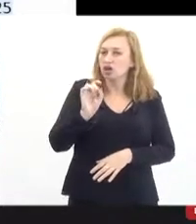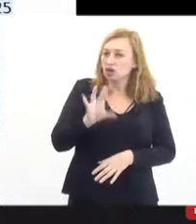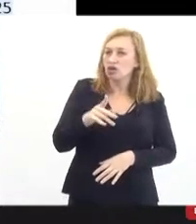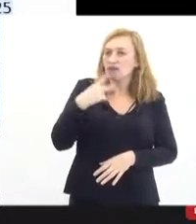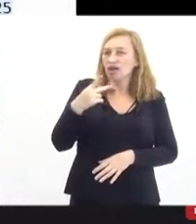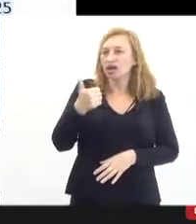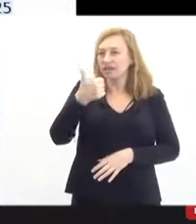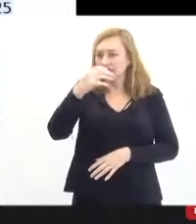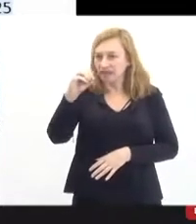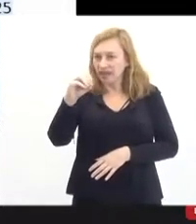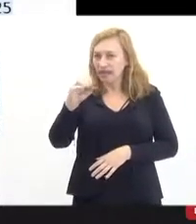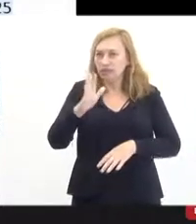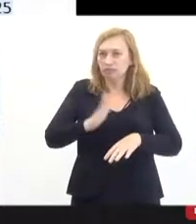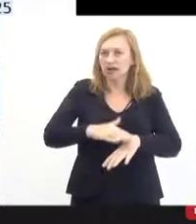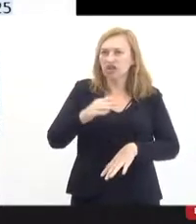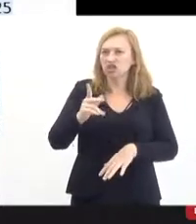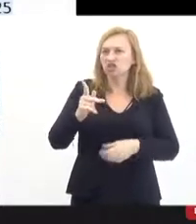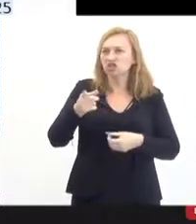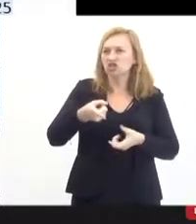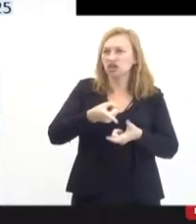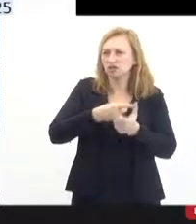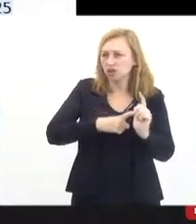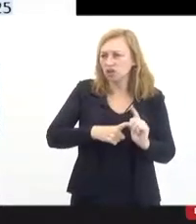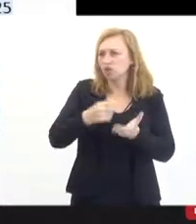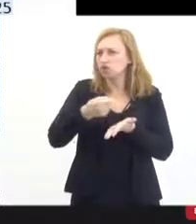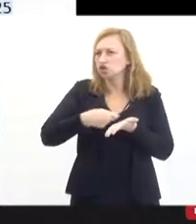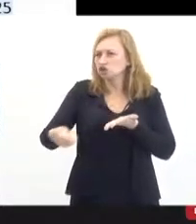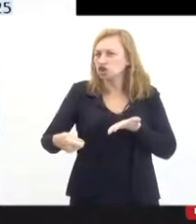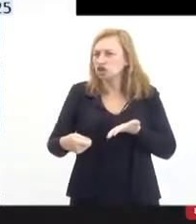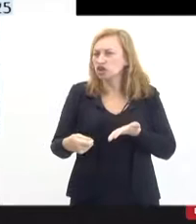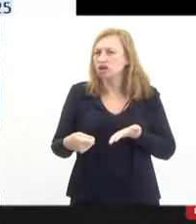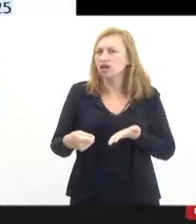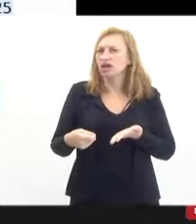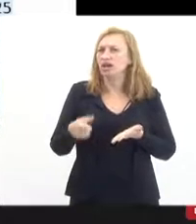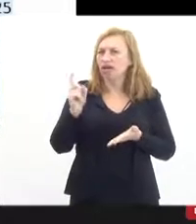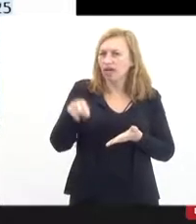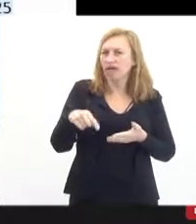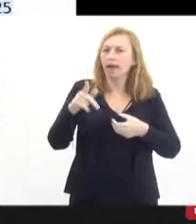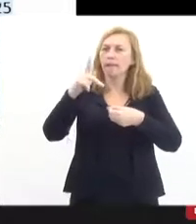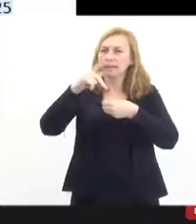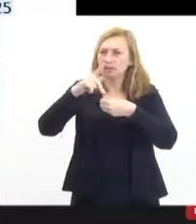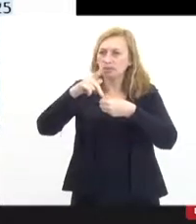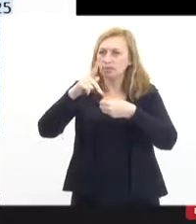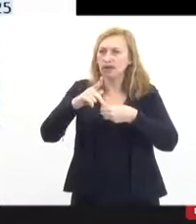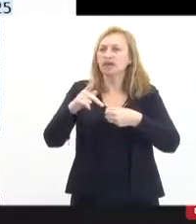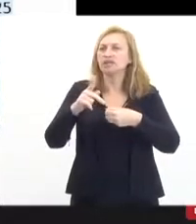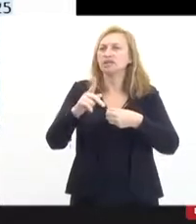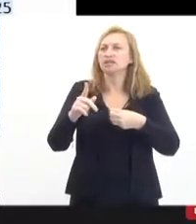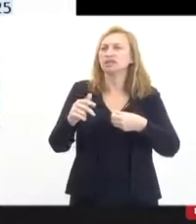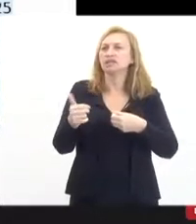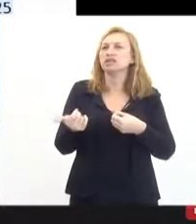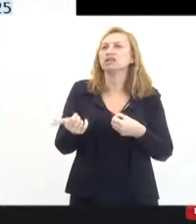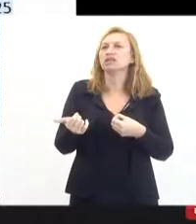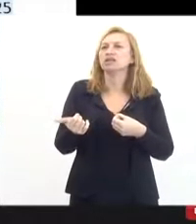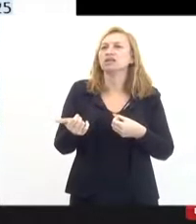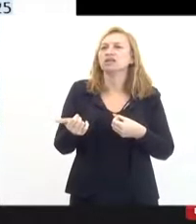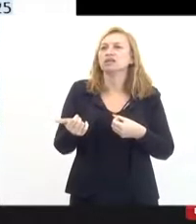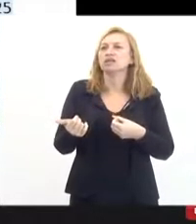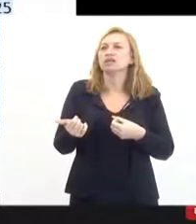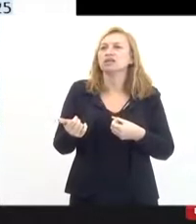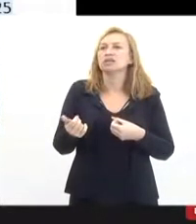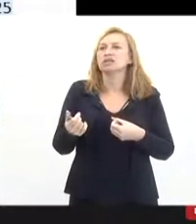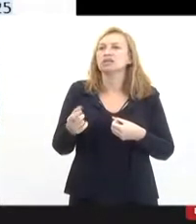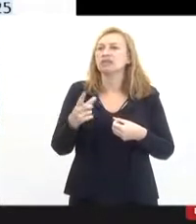maior devedor inscrito na dívida ativa é a Petrobras, e dentre os 10 maiores devedores, a gente